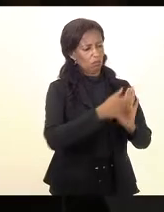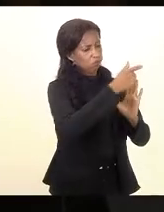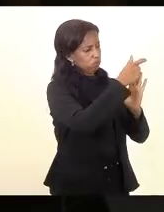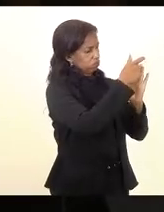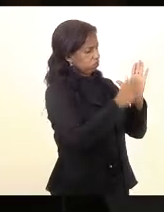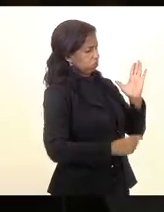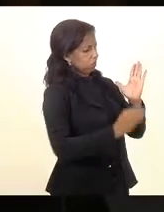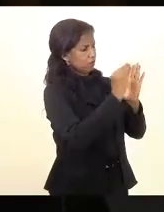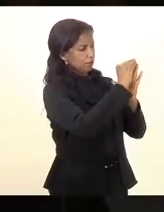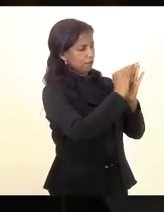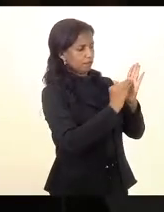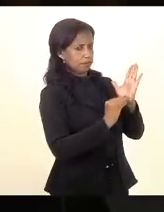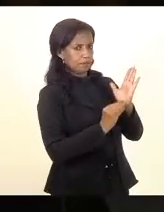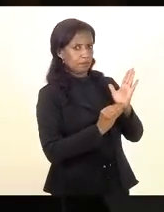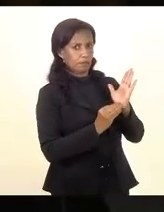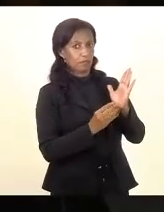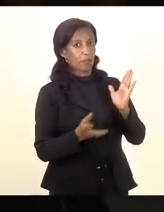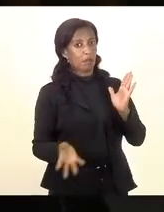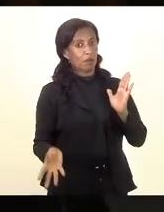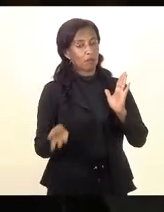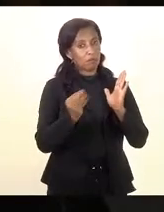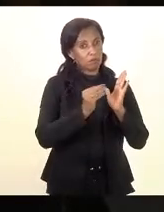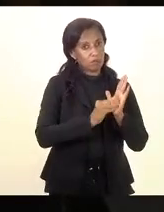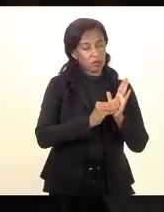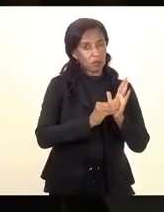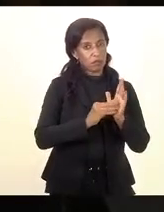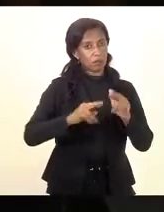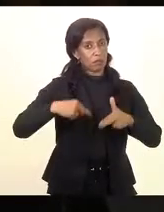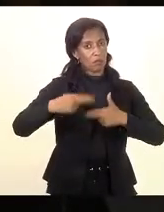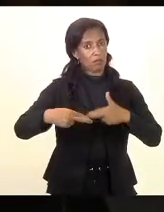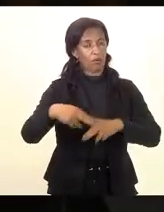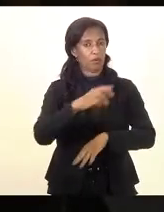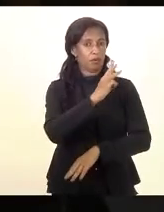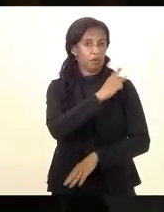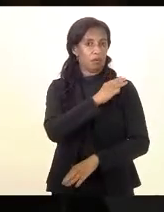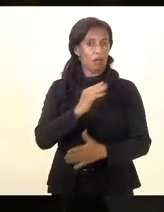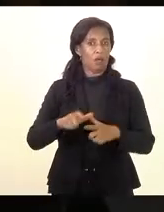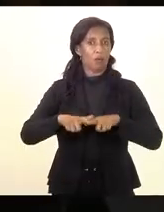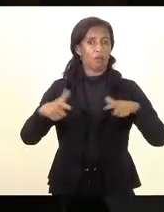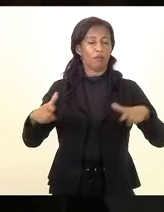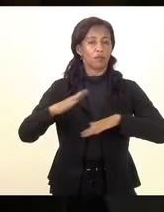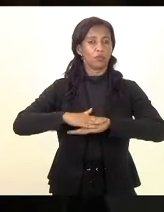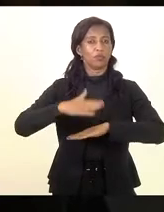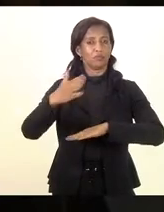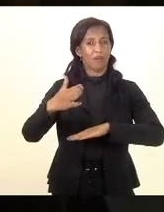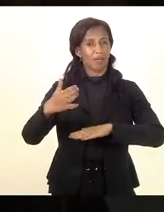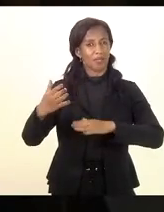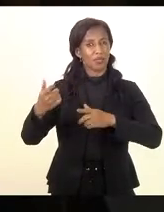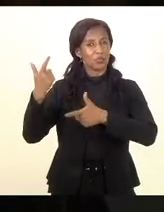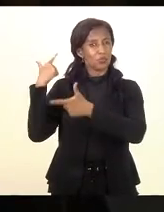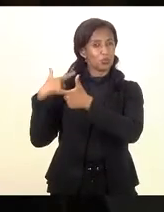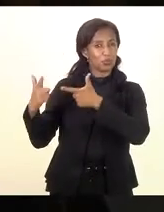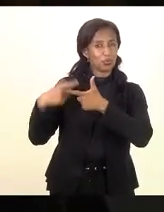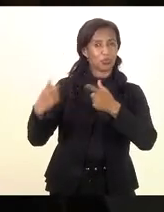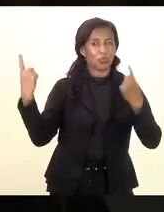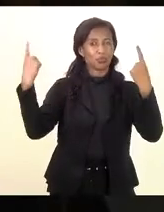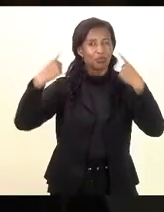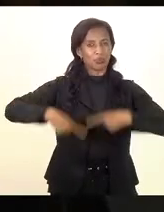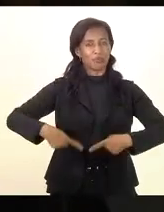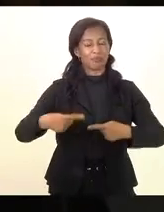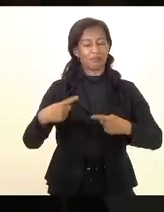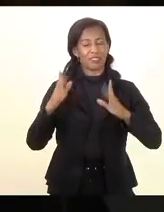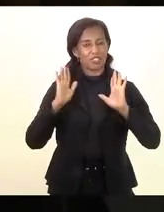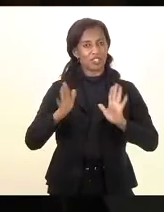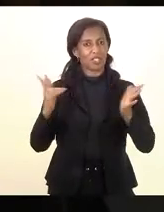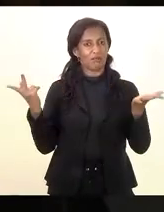para a implementação da reforma do ensino médio aumente ainda mais o desastre e os desafios que a gente está